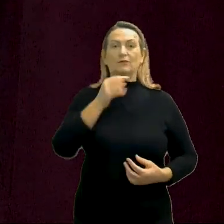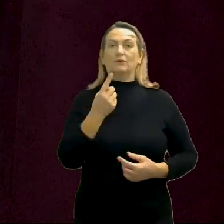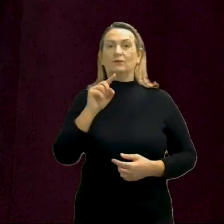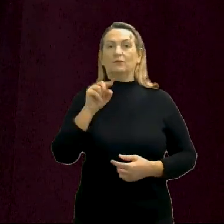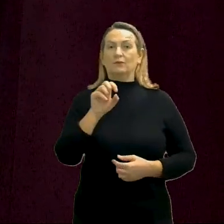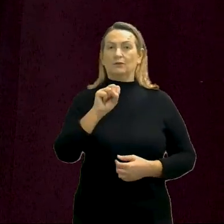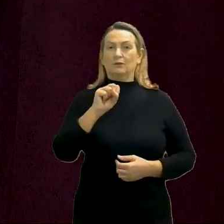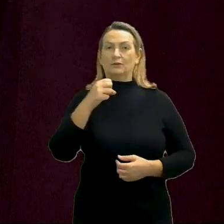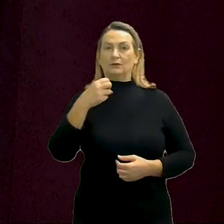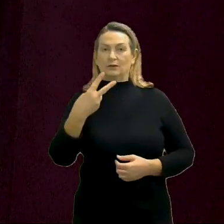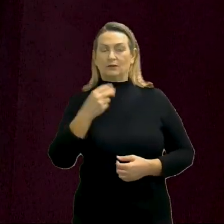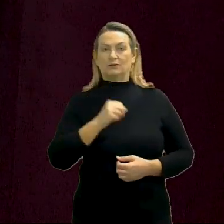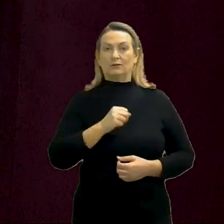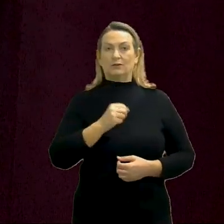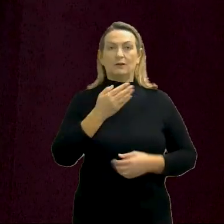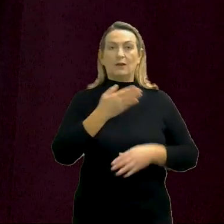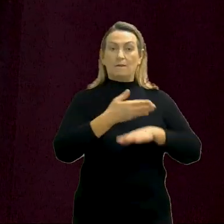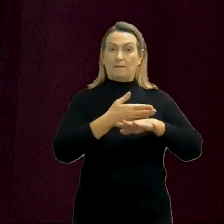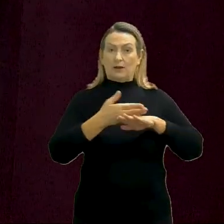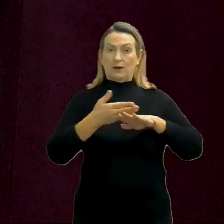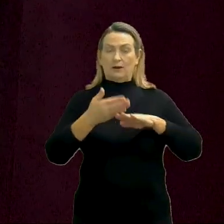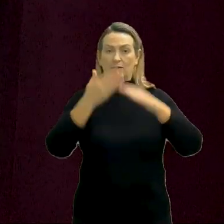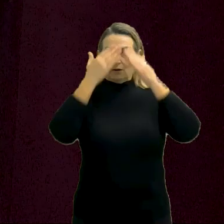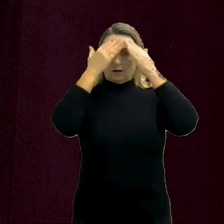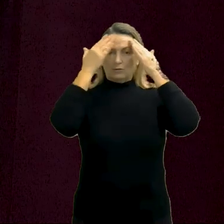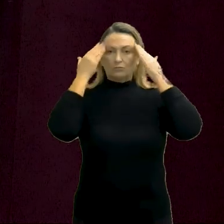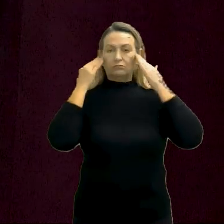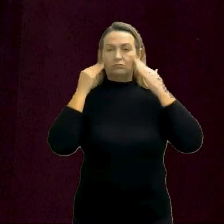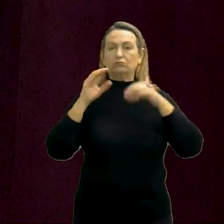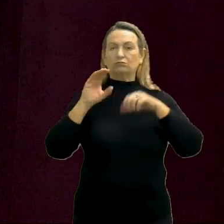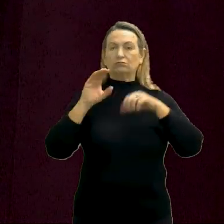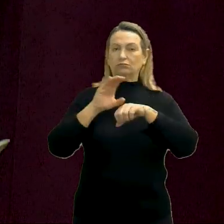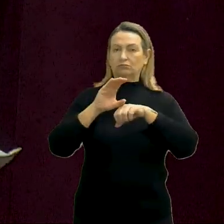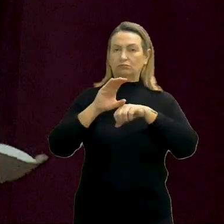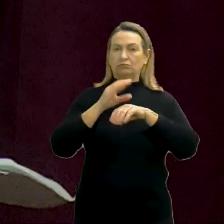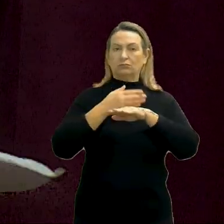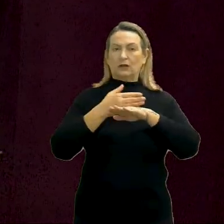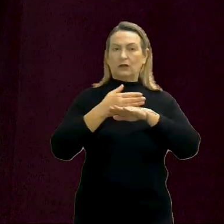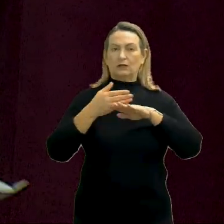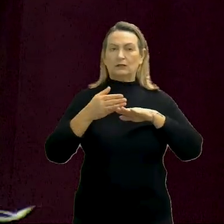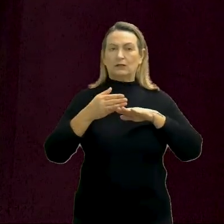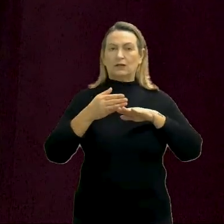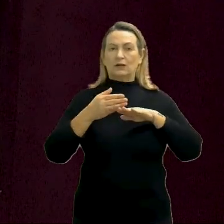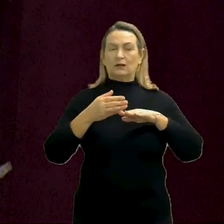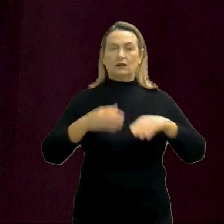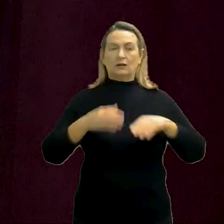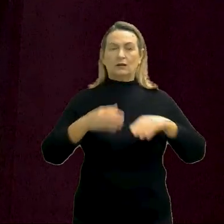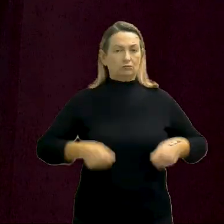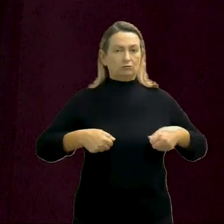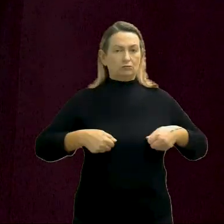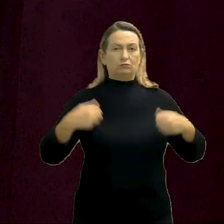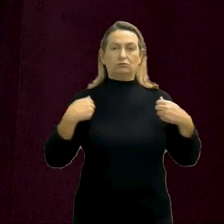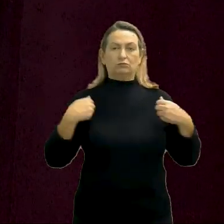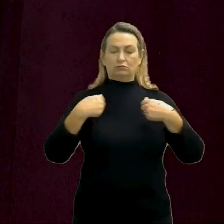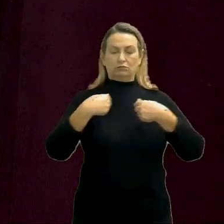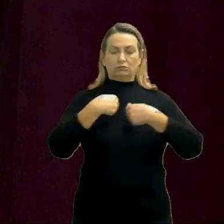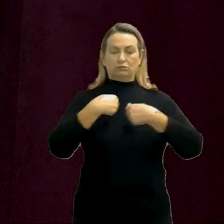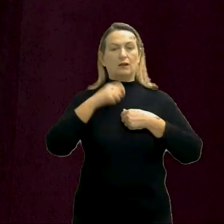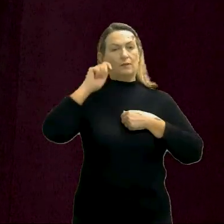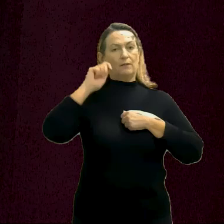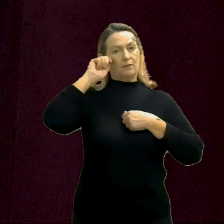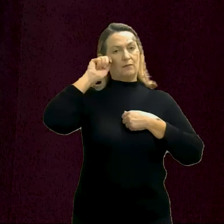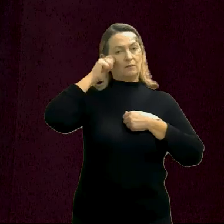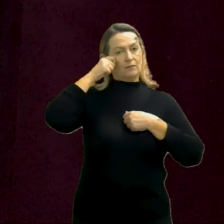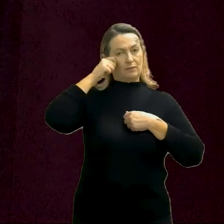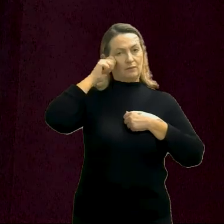cabelo grisalho e hoje estou com calça um terno preto e um